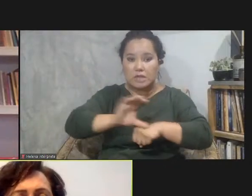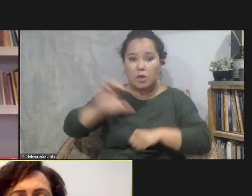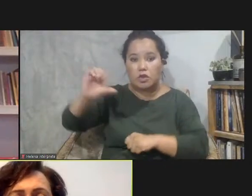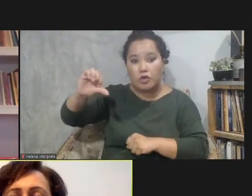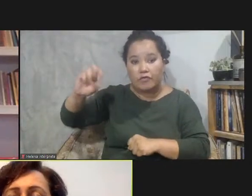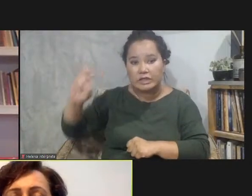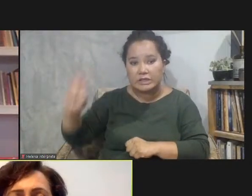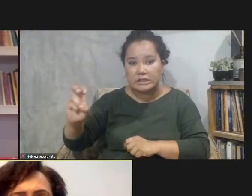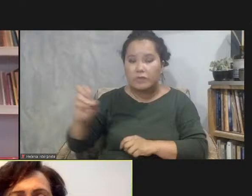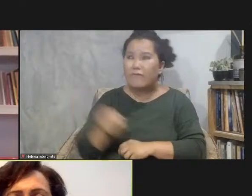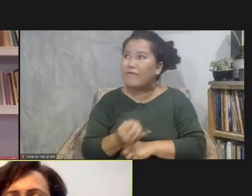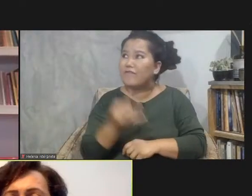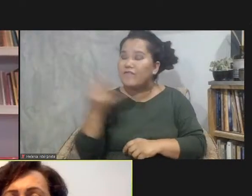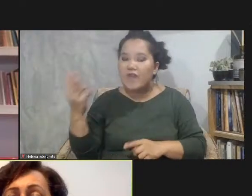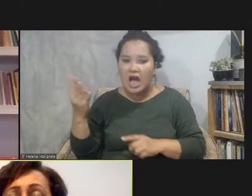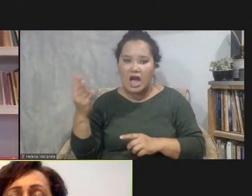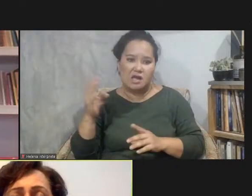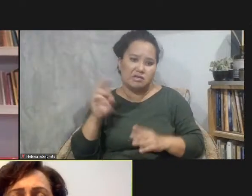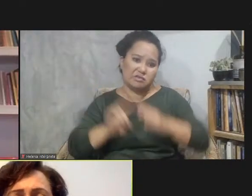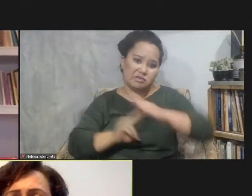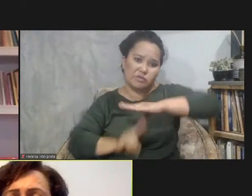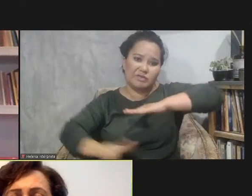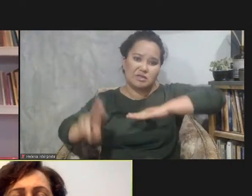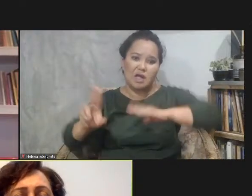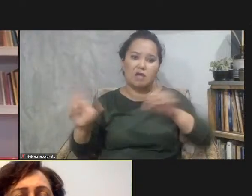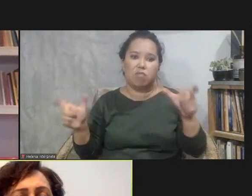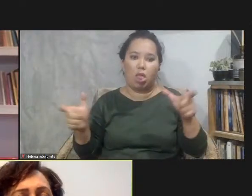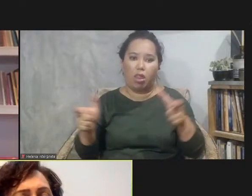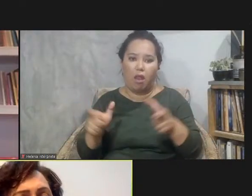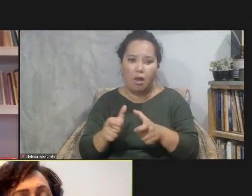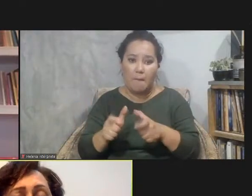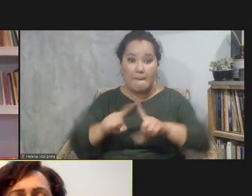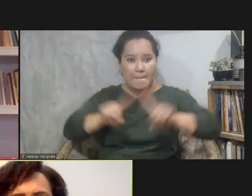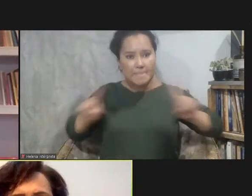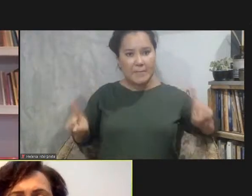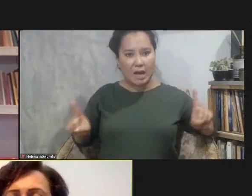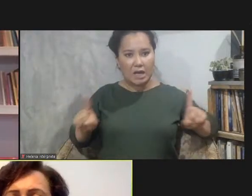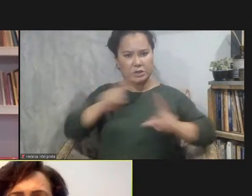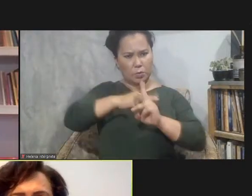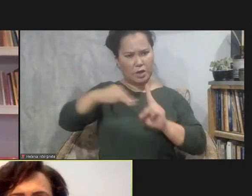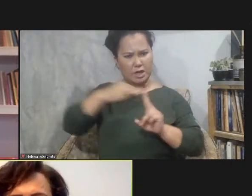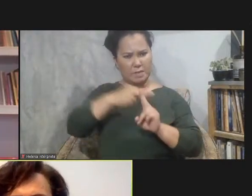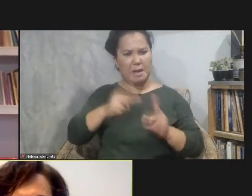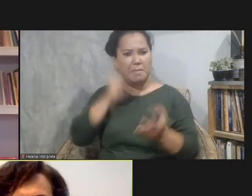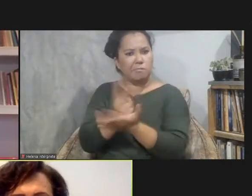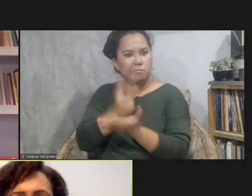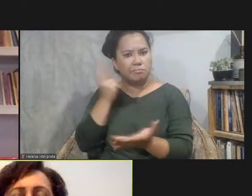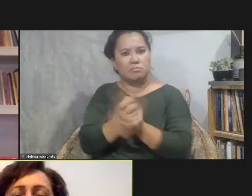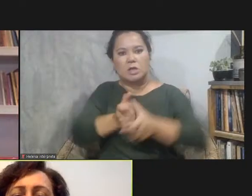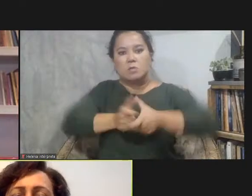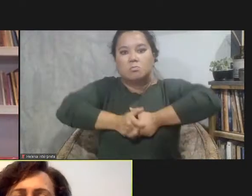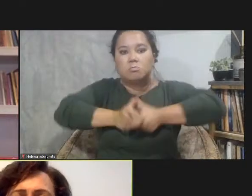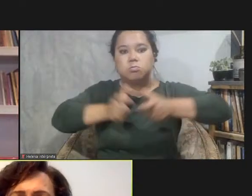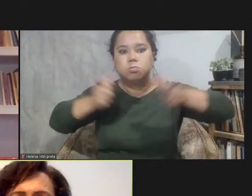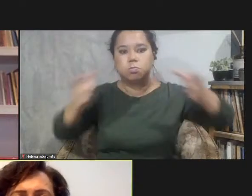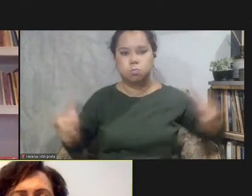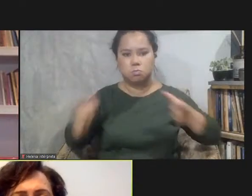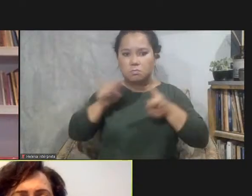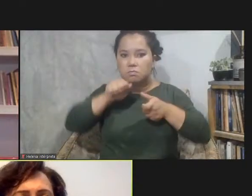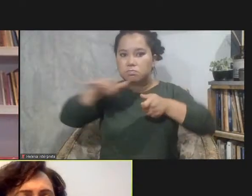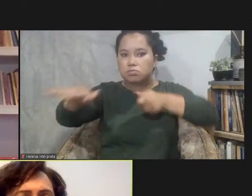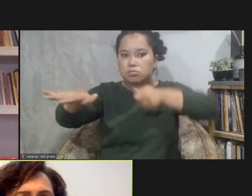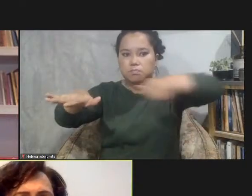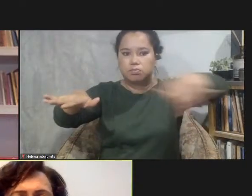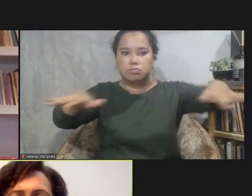das EMAs, na estrutural, em todo o DF e fora dele, por meio de diferentes projetos. Mas